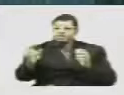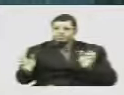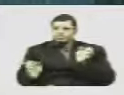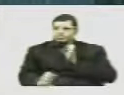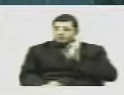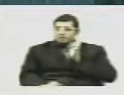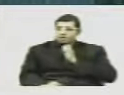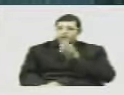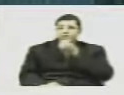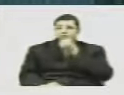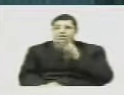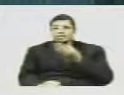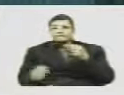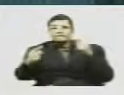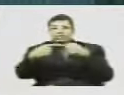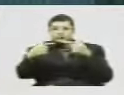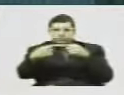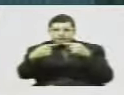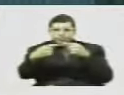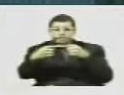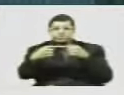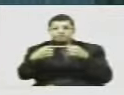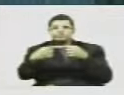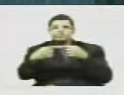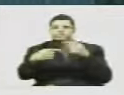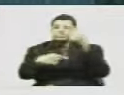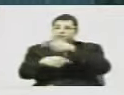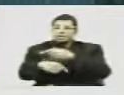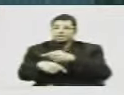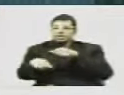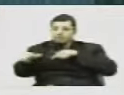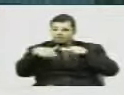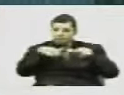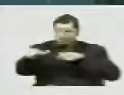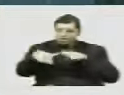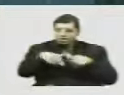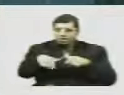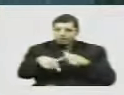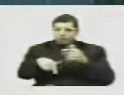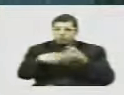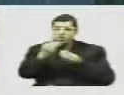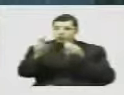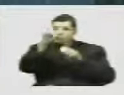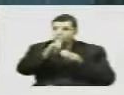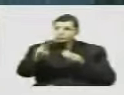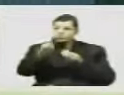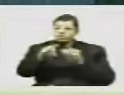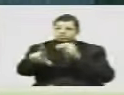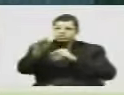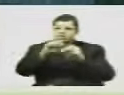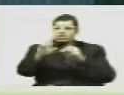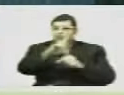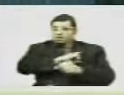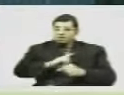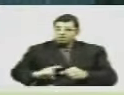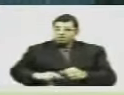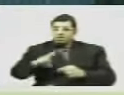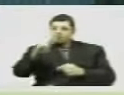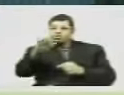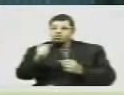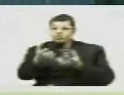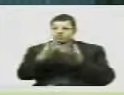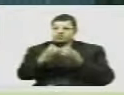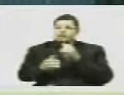econômicas, decidiu recompor essa arrecadação com os únicos itens, deputado Marco Rota,